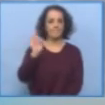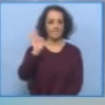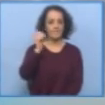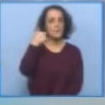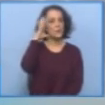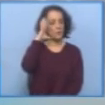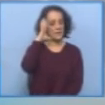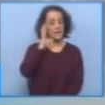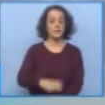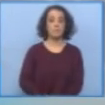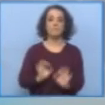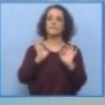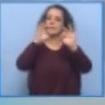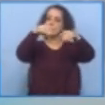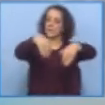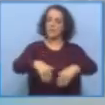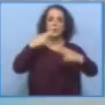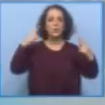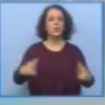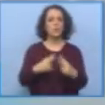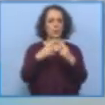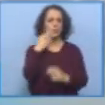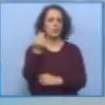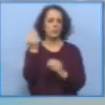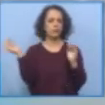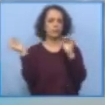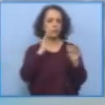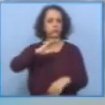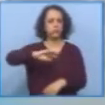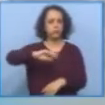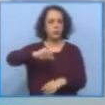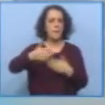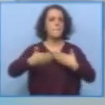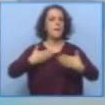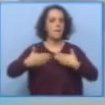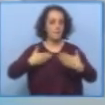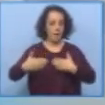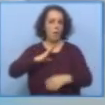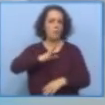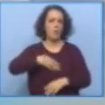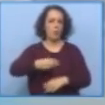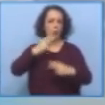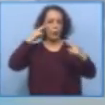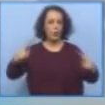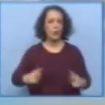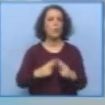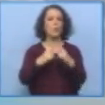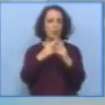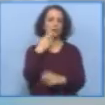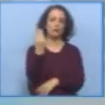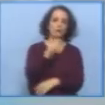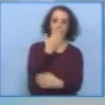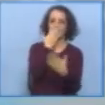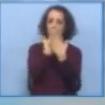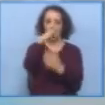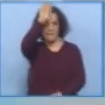Olá, muito boa tarde. Chegaram ao fim as Jornadas da Juventude no Panamá e cumpriu-se mais uma etapa mundial destes encontros dos jovens